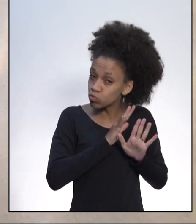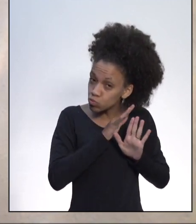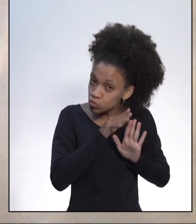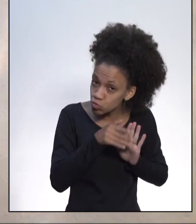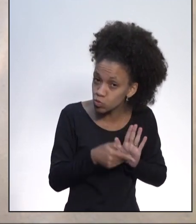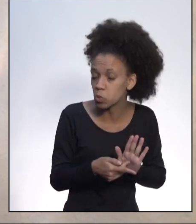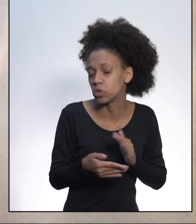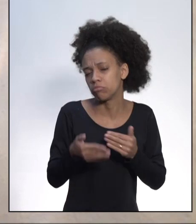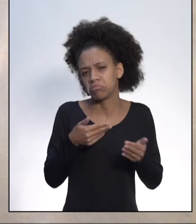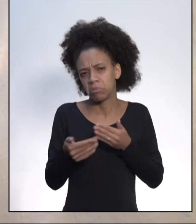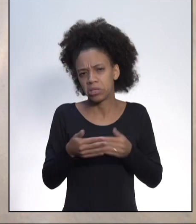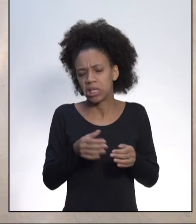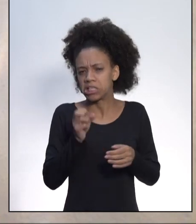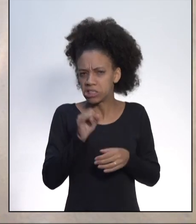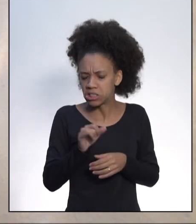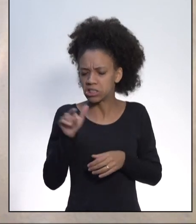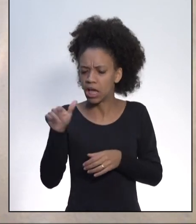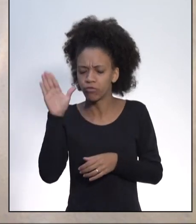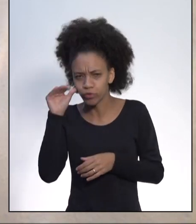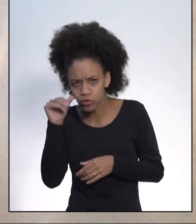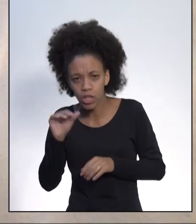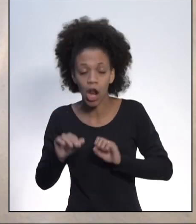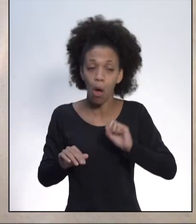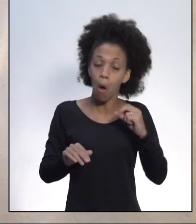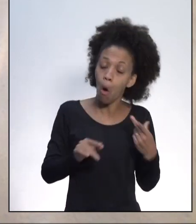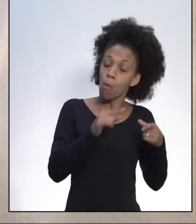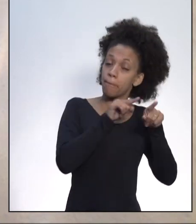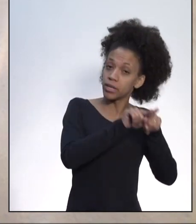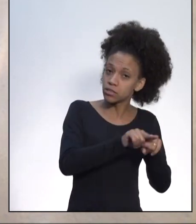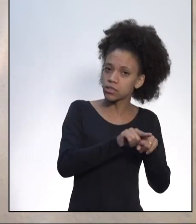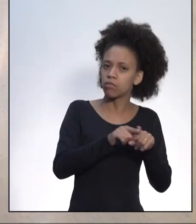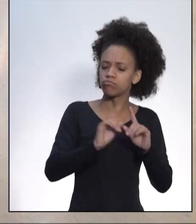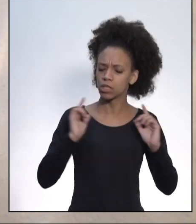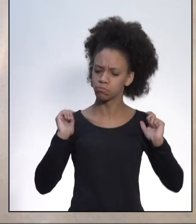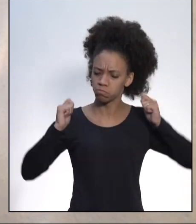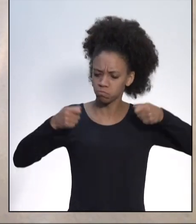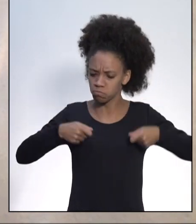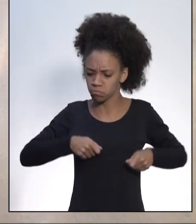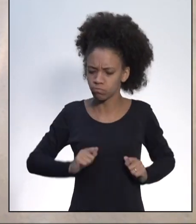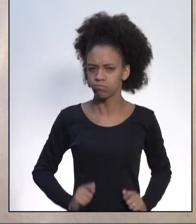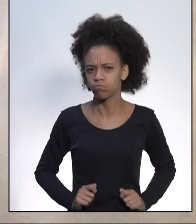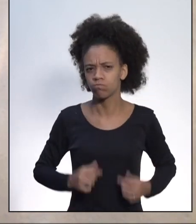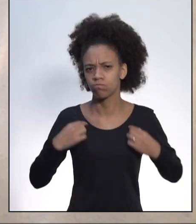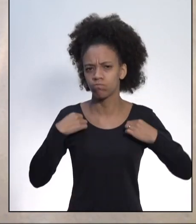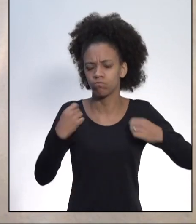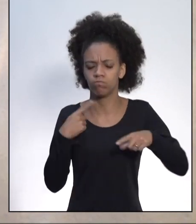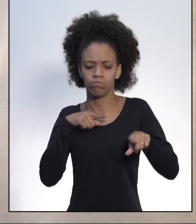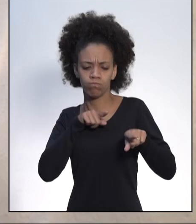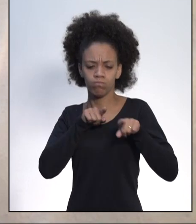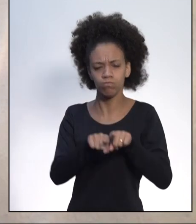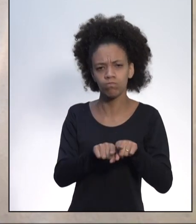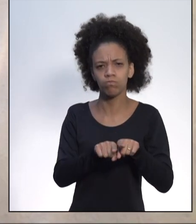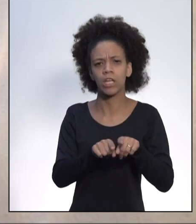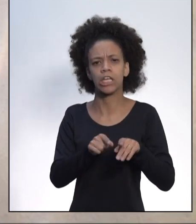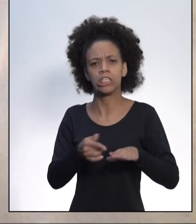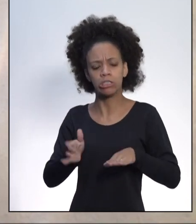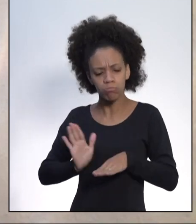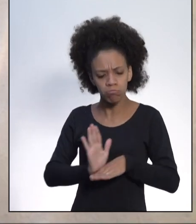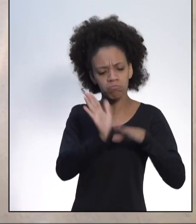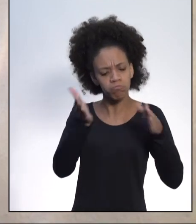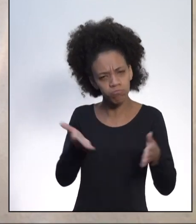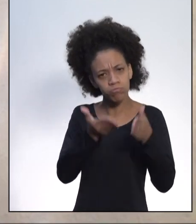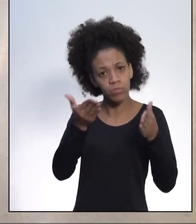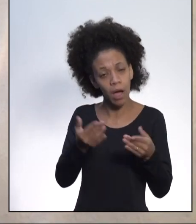sócio ou não da empresa, eles têm que vestir a camisa da empresa e fazer parte da empresa como se a empresa fosse dele. Então, as pessoas primeiro têm que